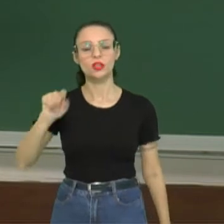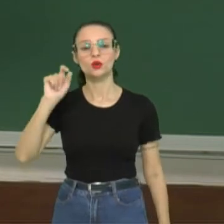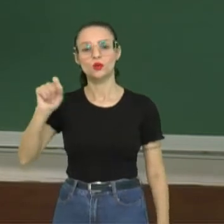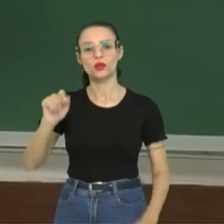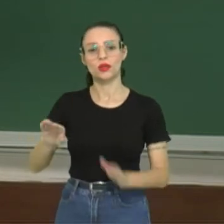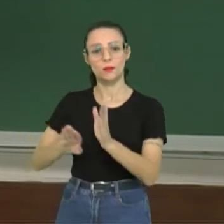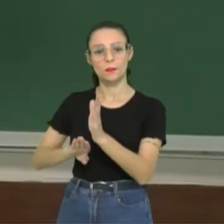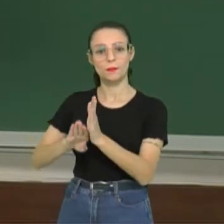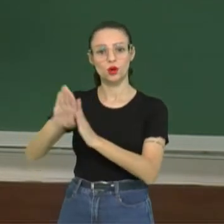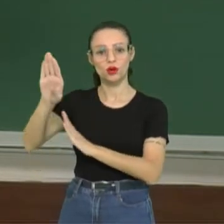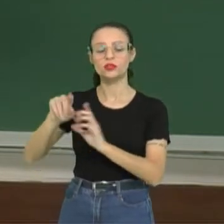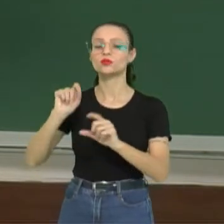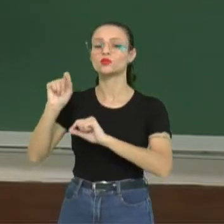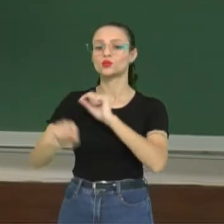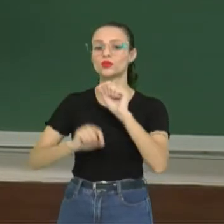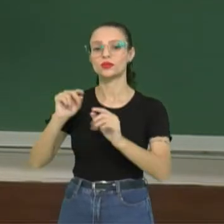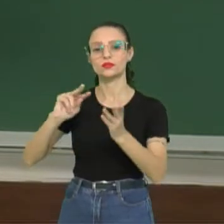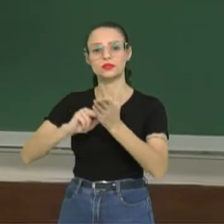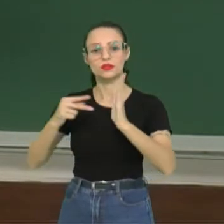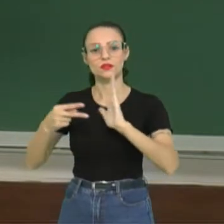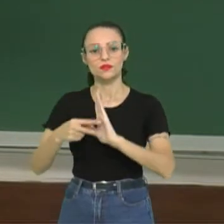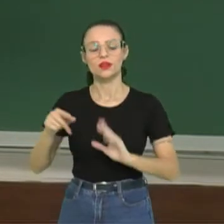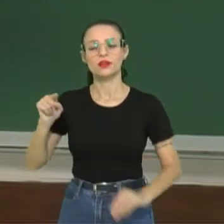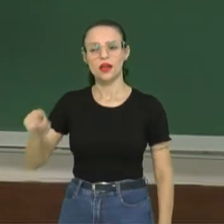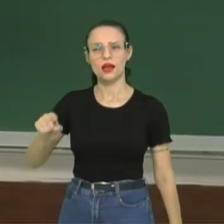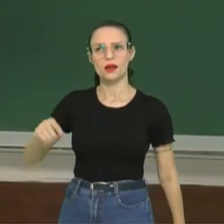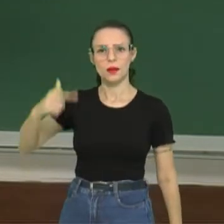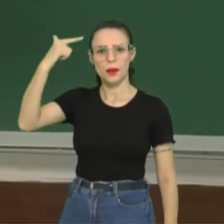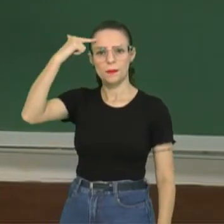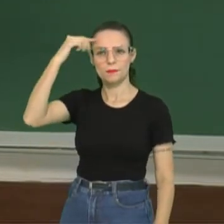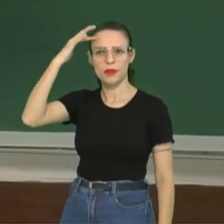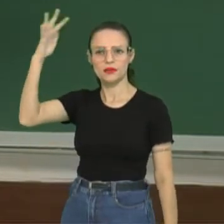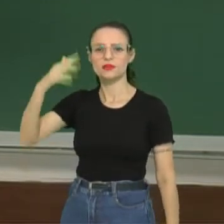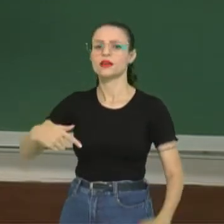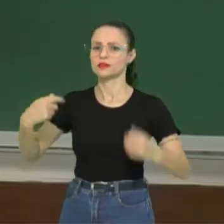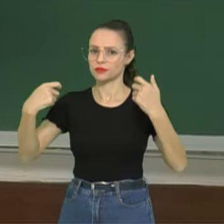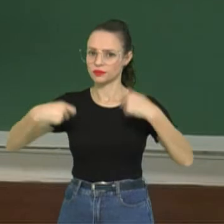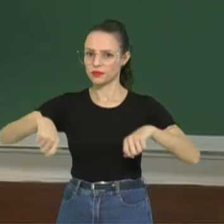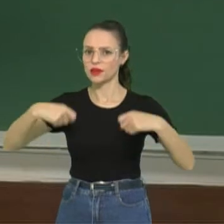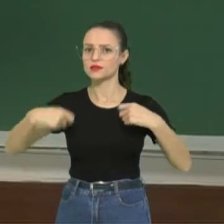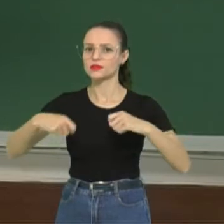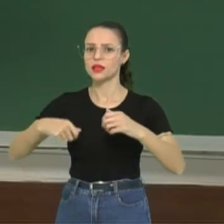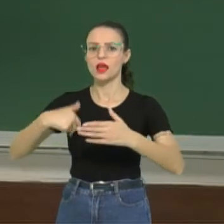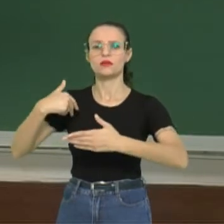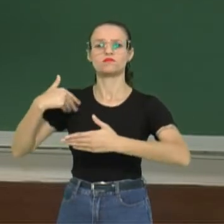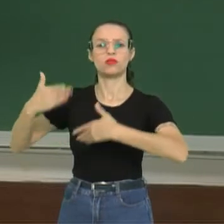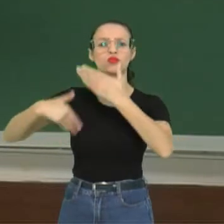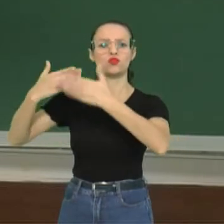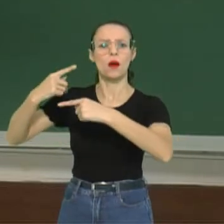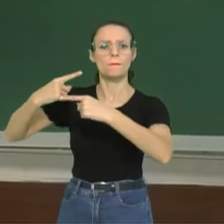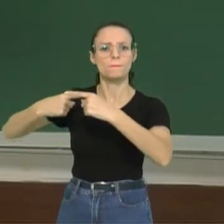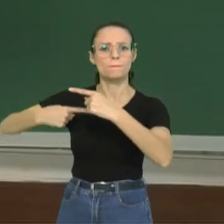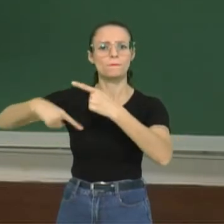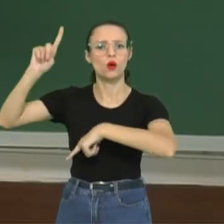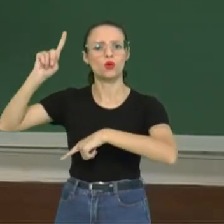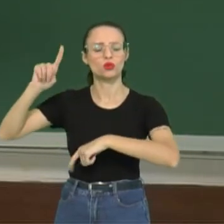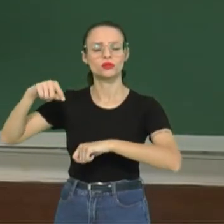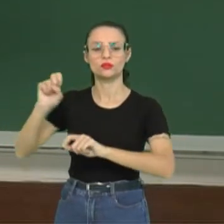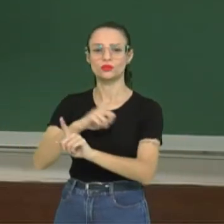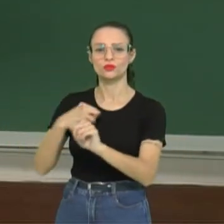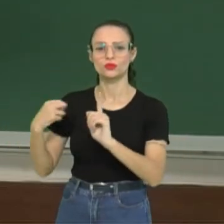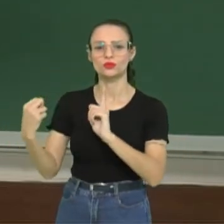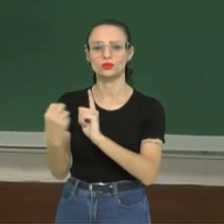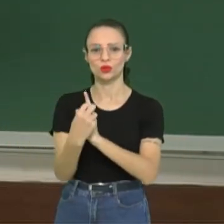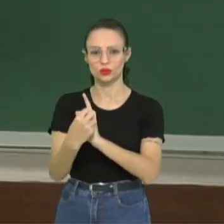pensamento Progressista ou seja o pensamento que pensa a necessidade de progredir socialmente